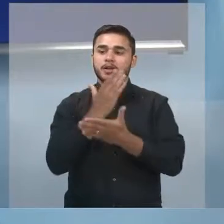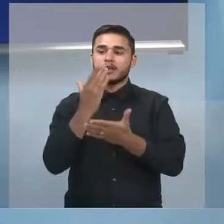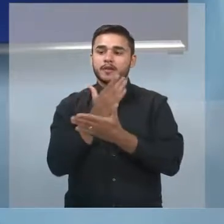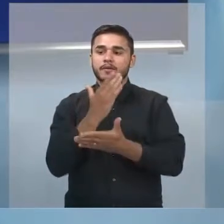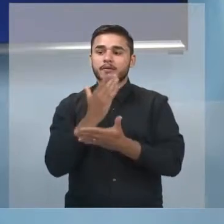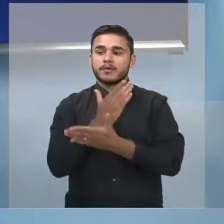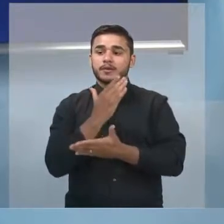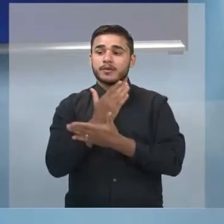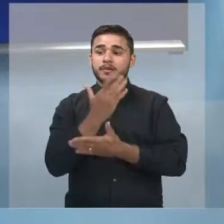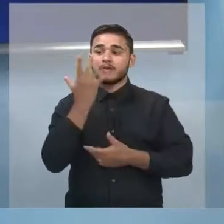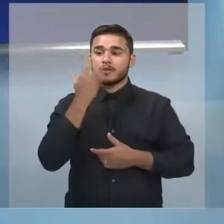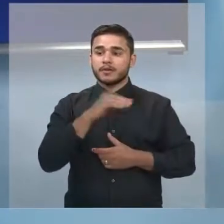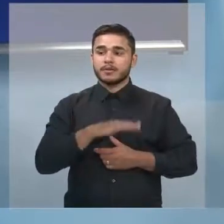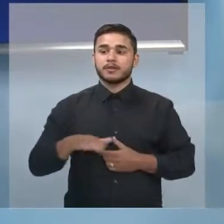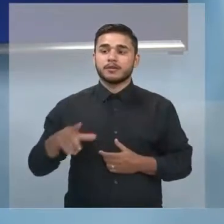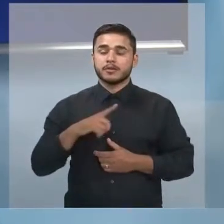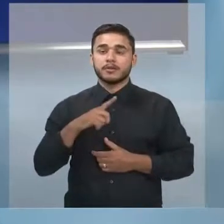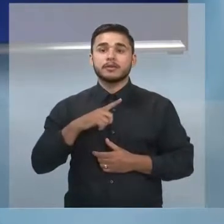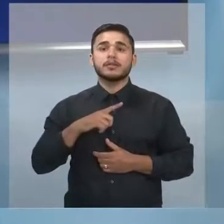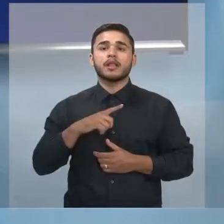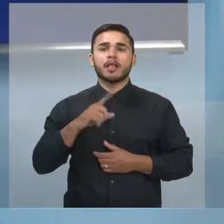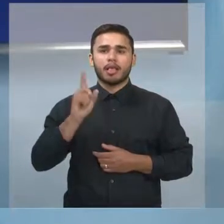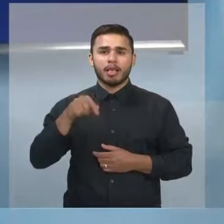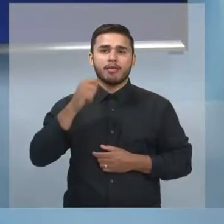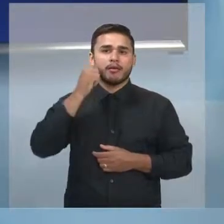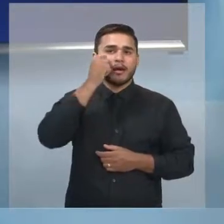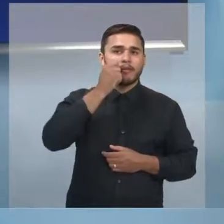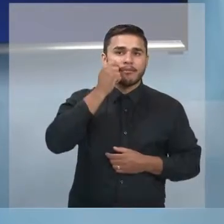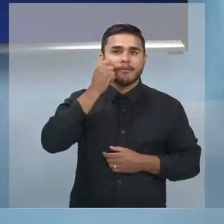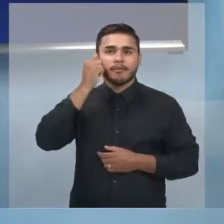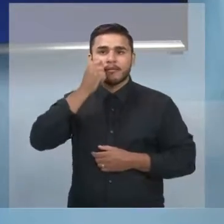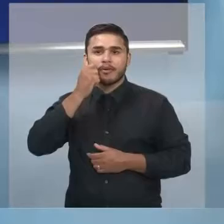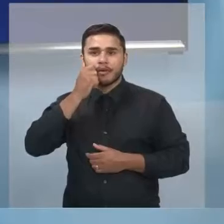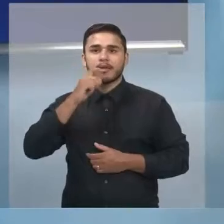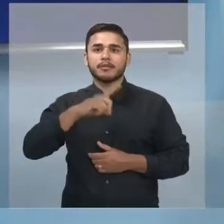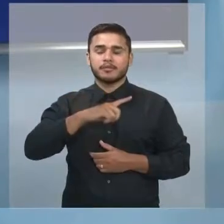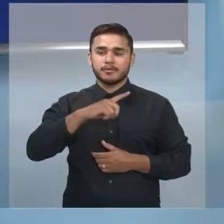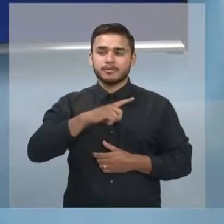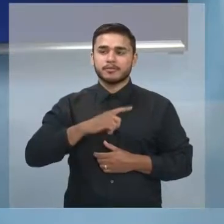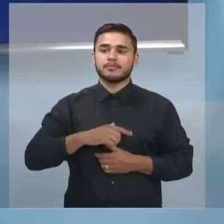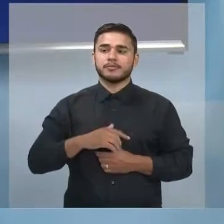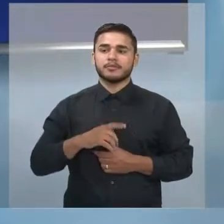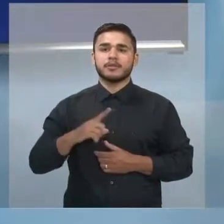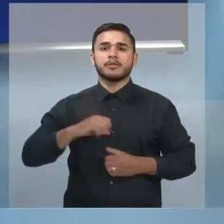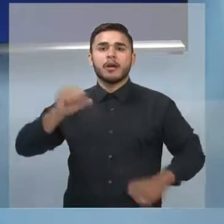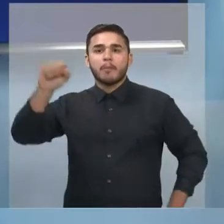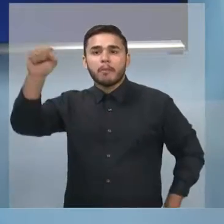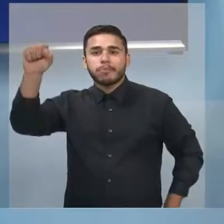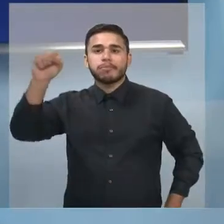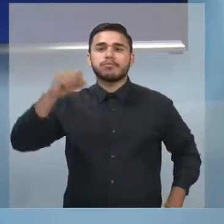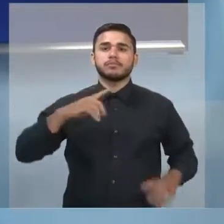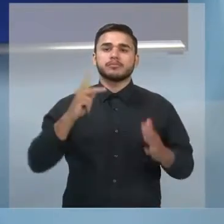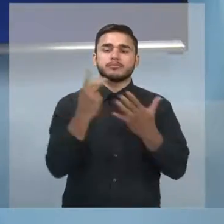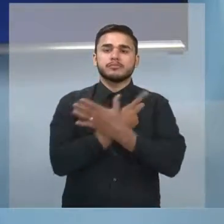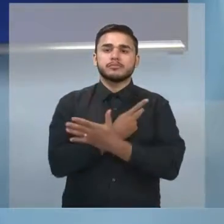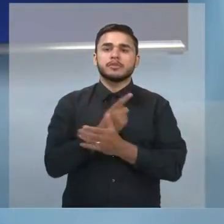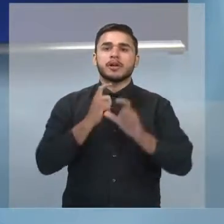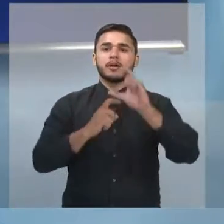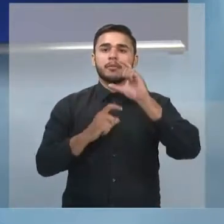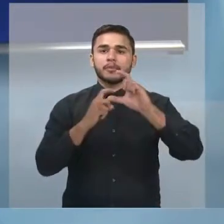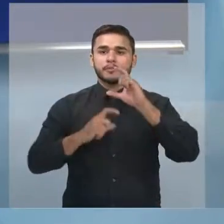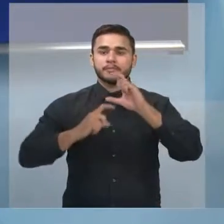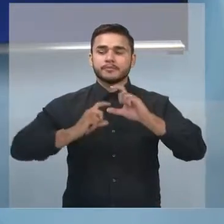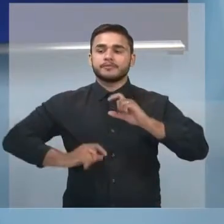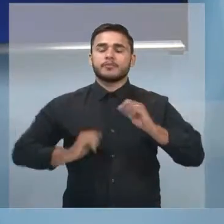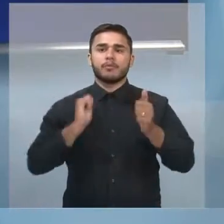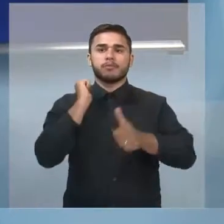que dois personagens muito conhecidos da nossa história em quadrinho, dois heróis, tá, trocavam, quer dizer,